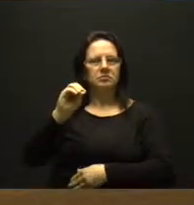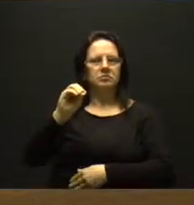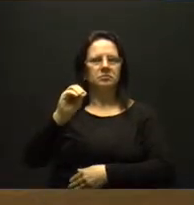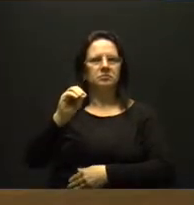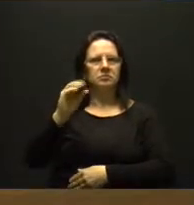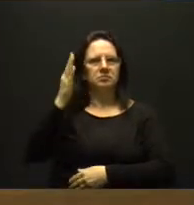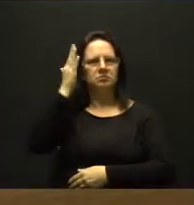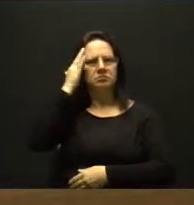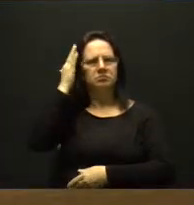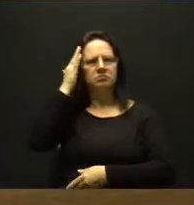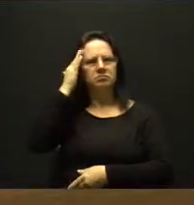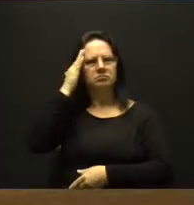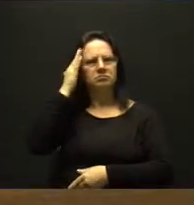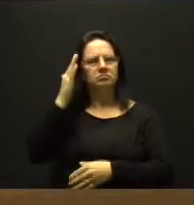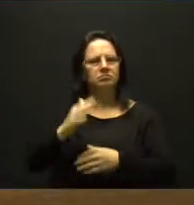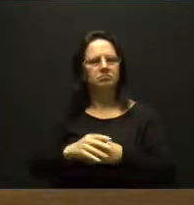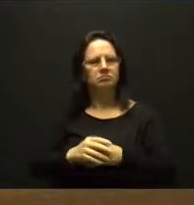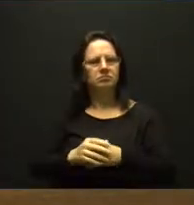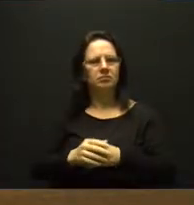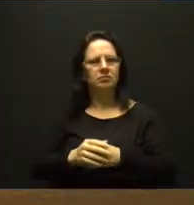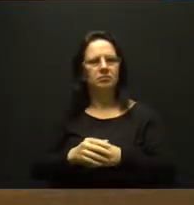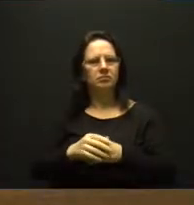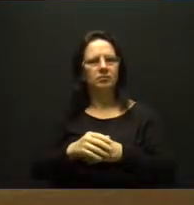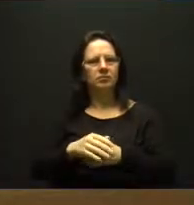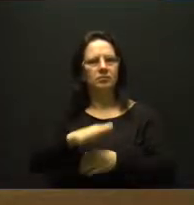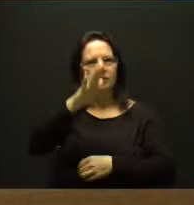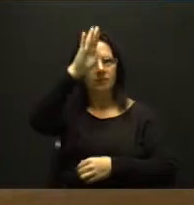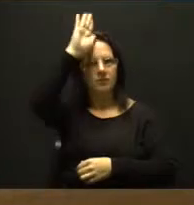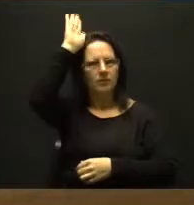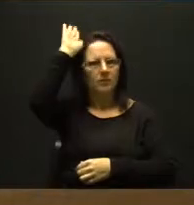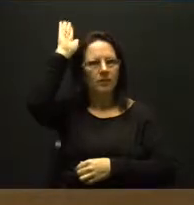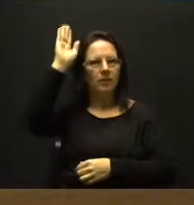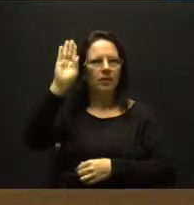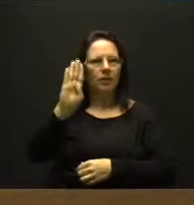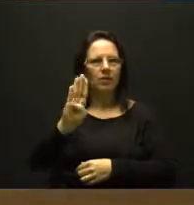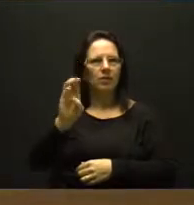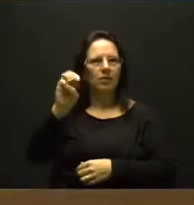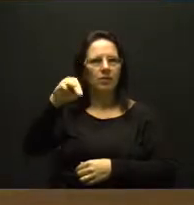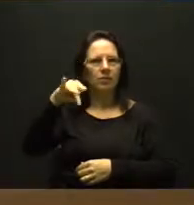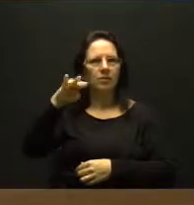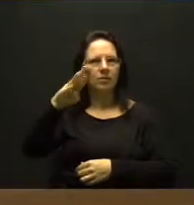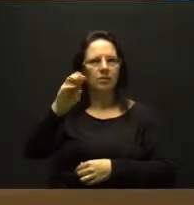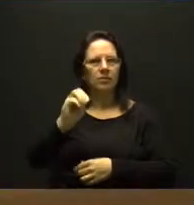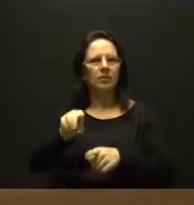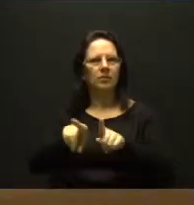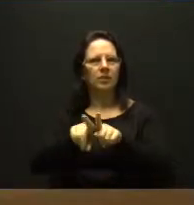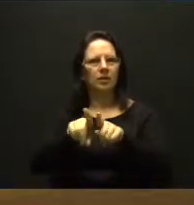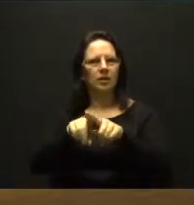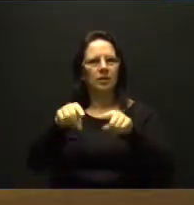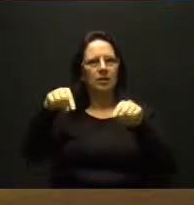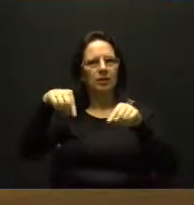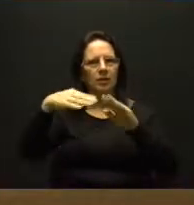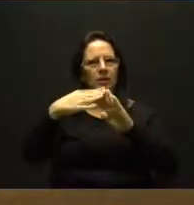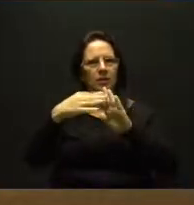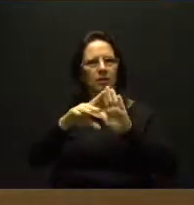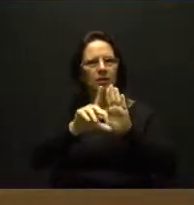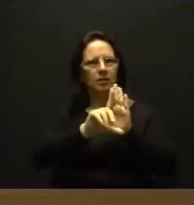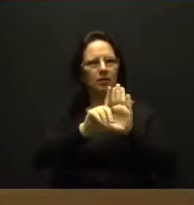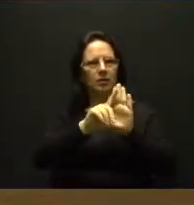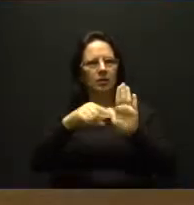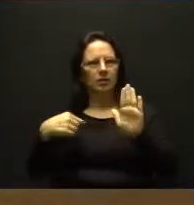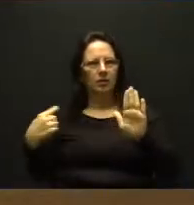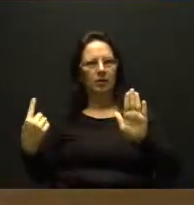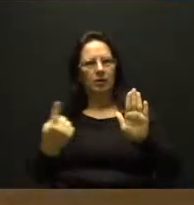reconhecimento a questão dos nossos bombeiros da nossa cidade quando manda parece a casa para nós votarmos